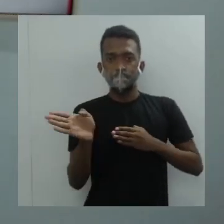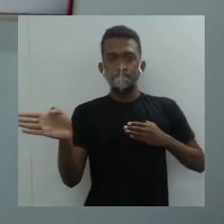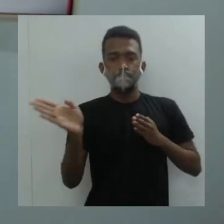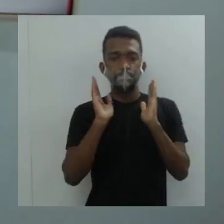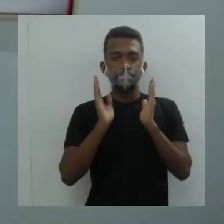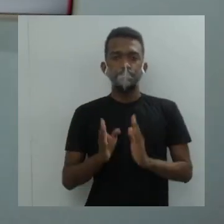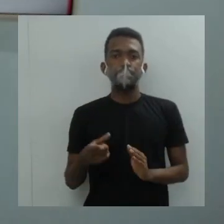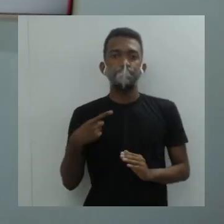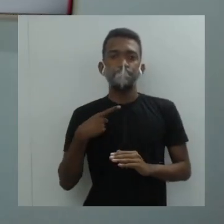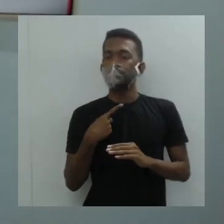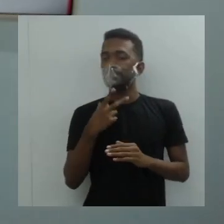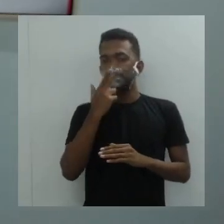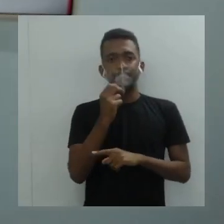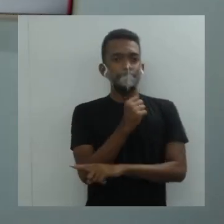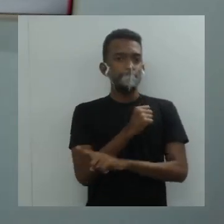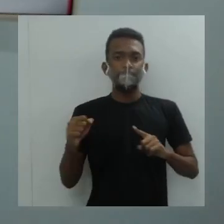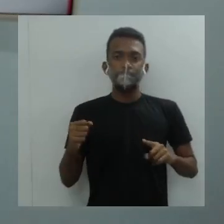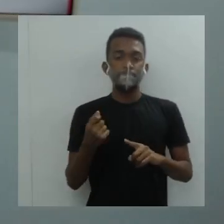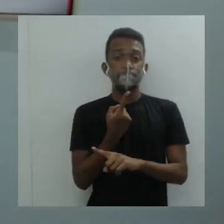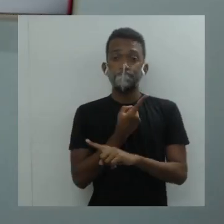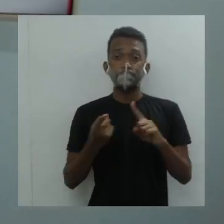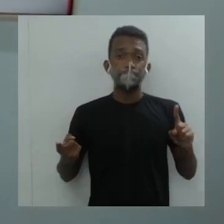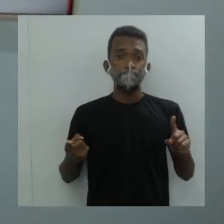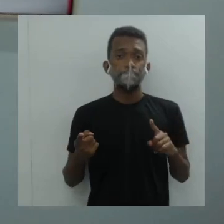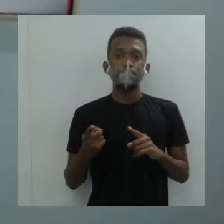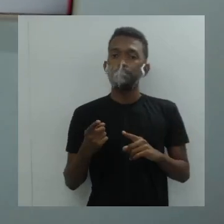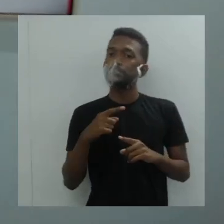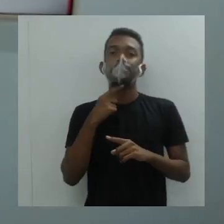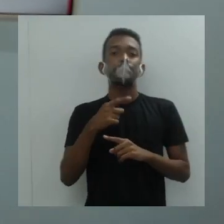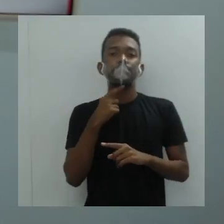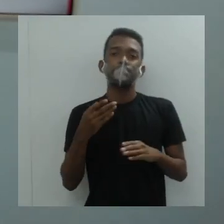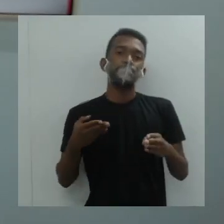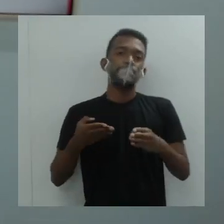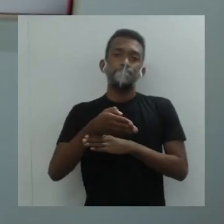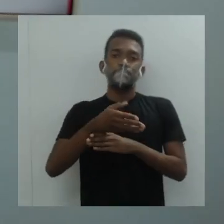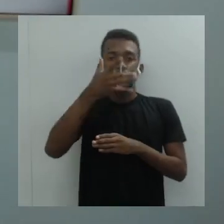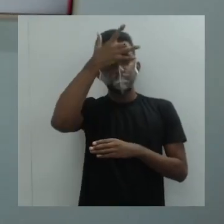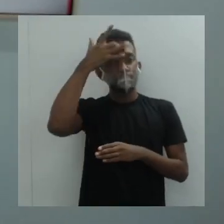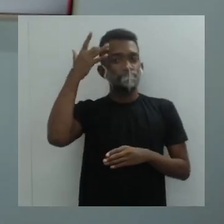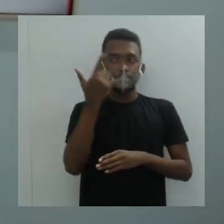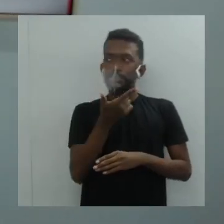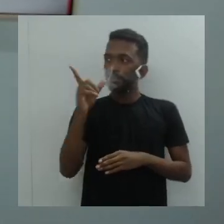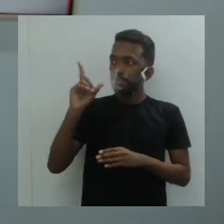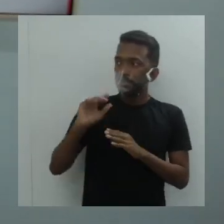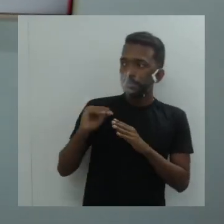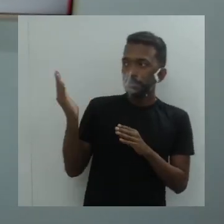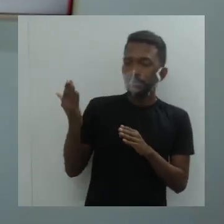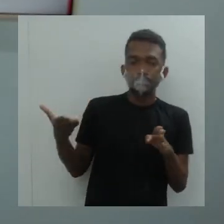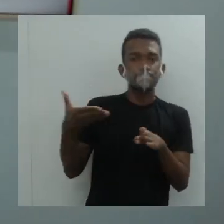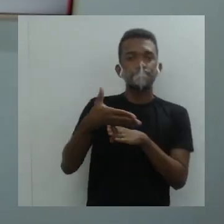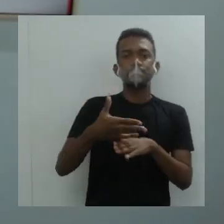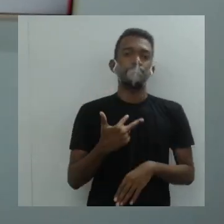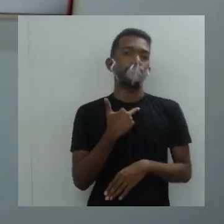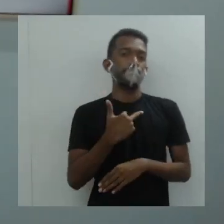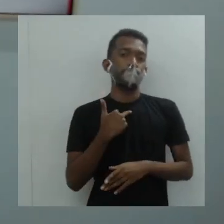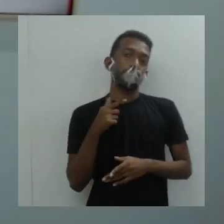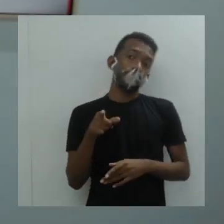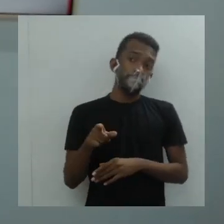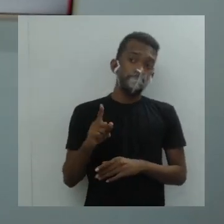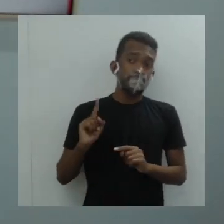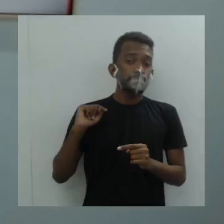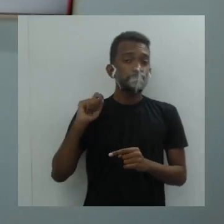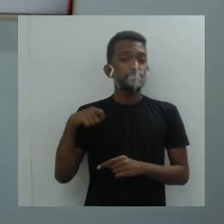que impedia a entrada de outras pessoas no país. e que isso